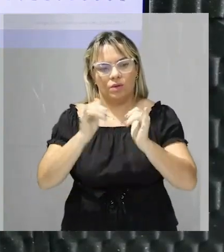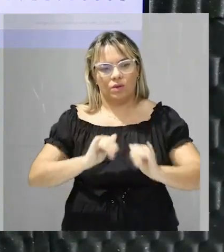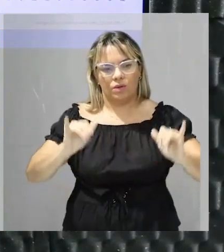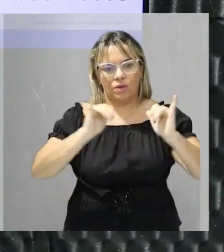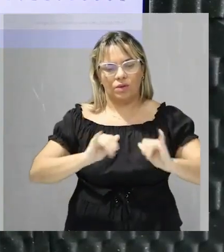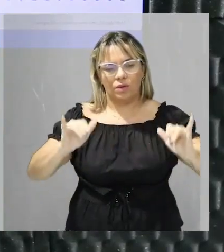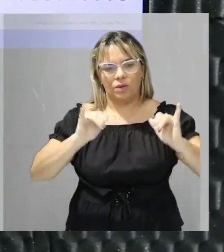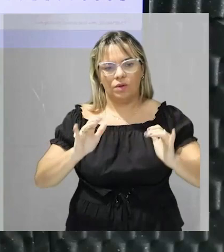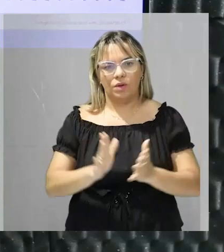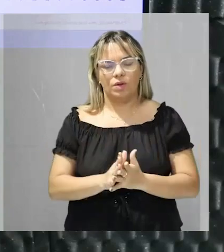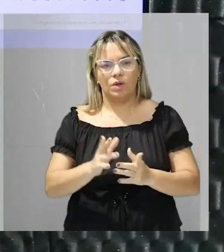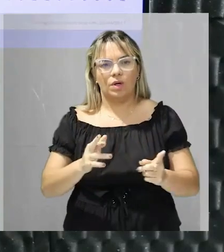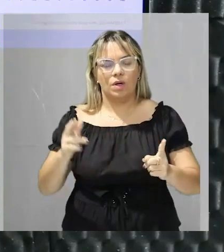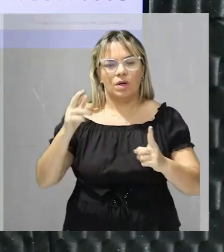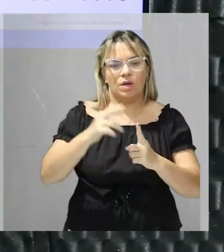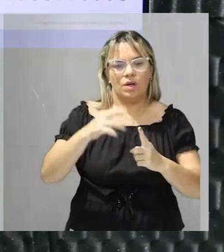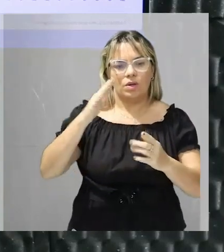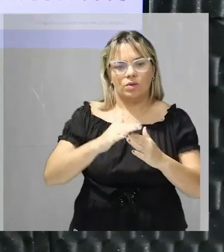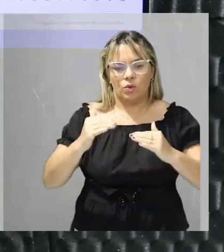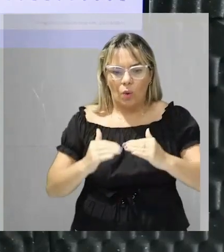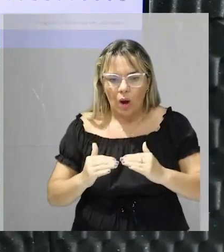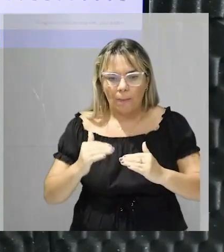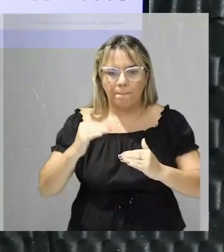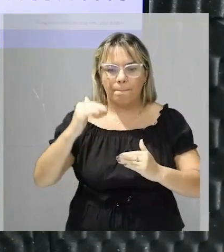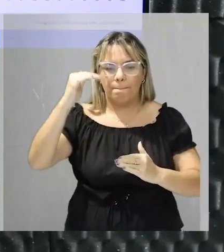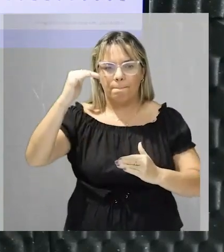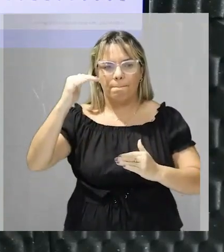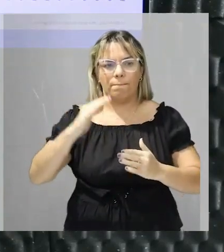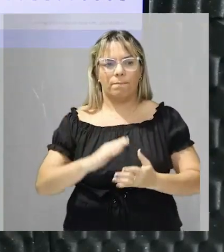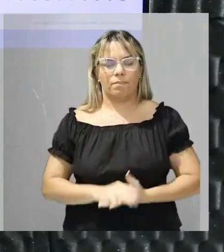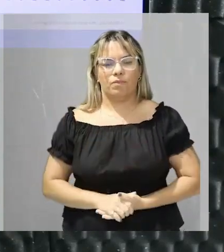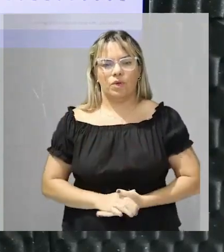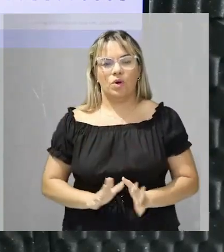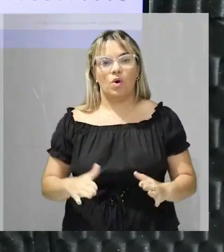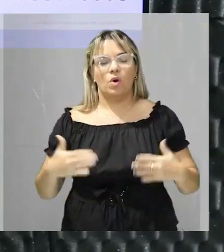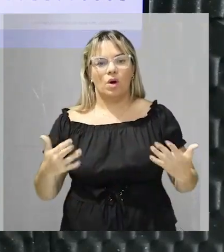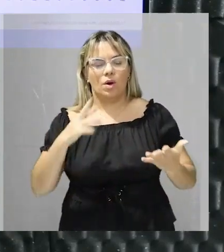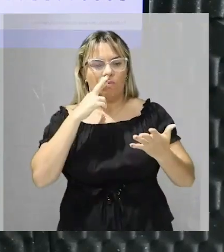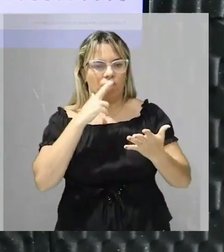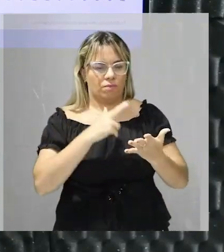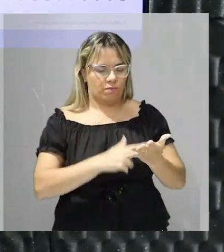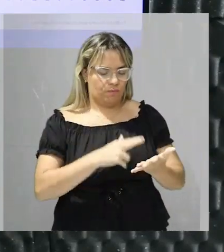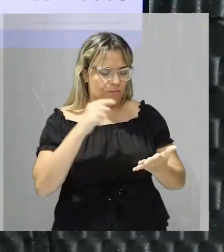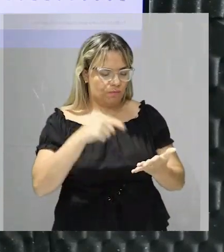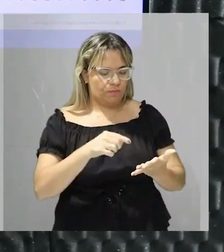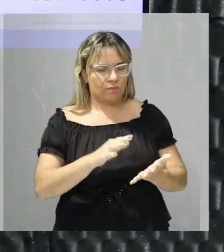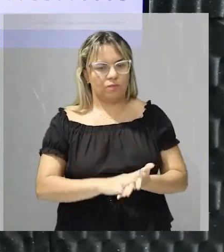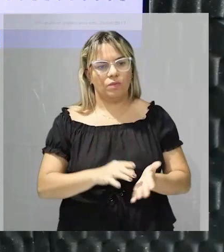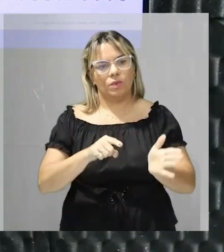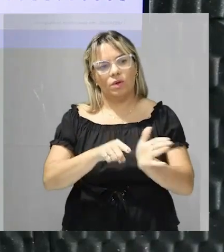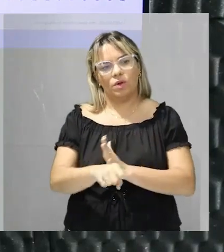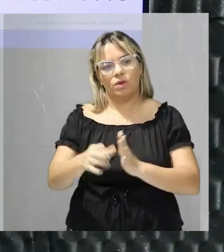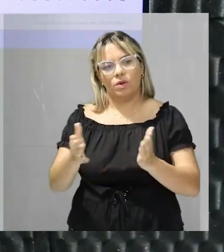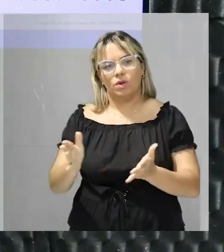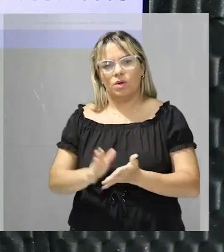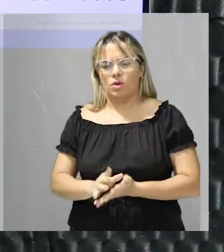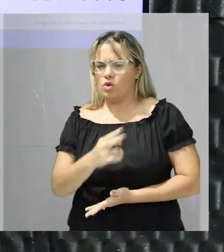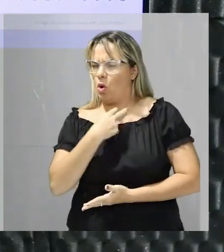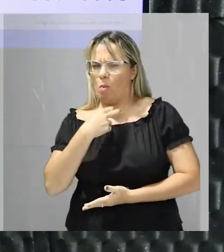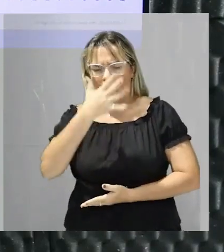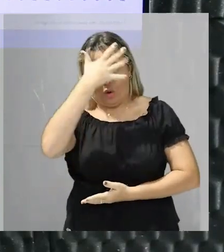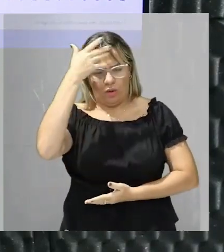referente ao aumento tá então para que a gente responda essa questão não esqueça eu estou